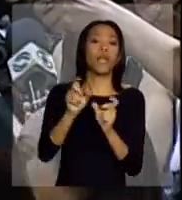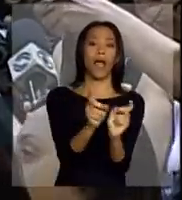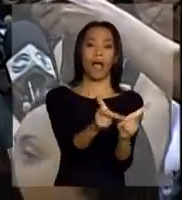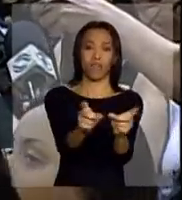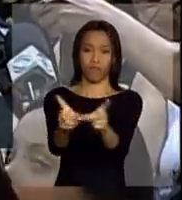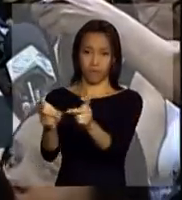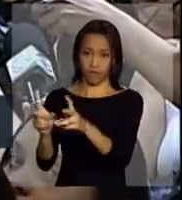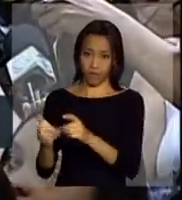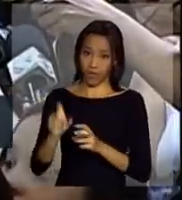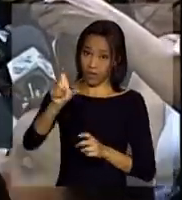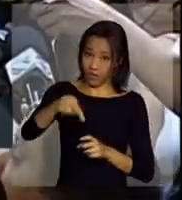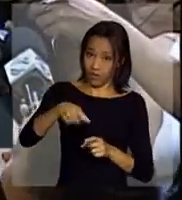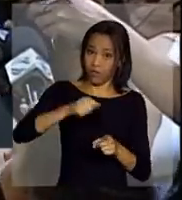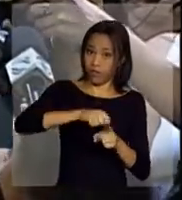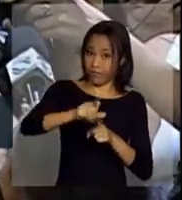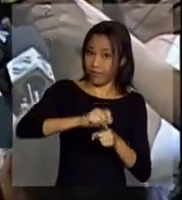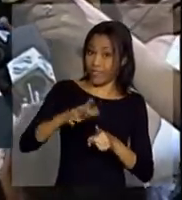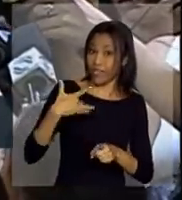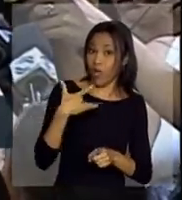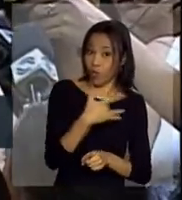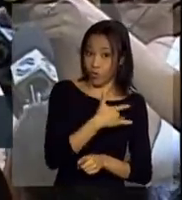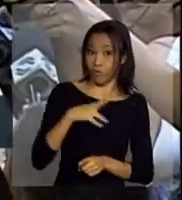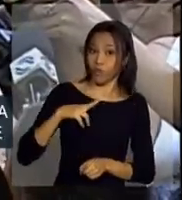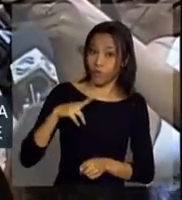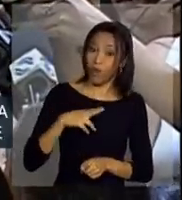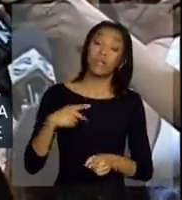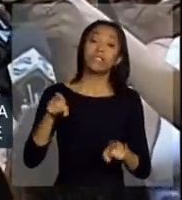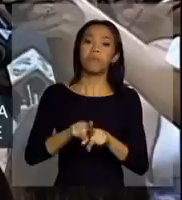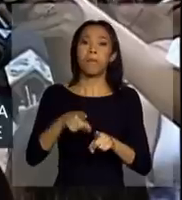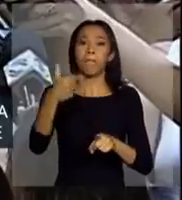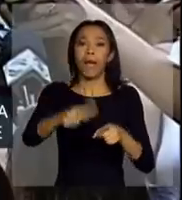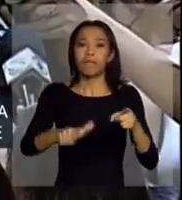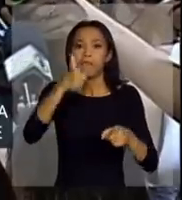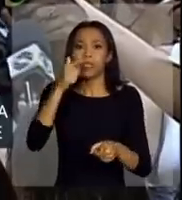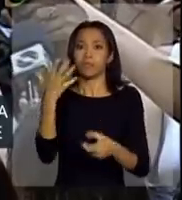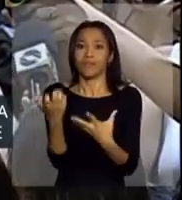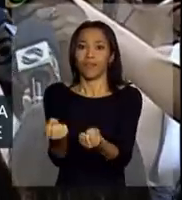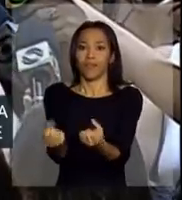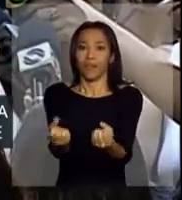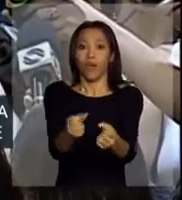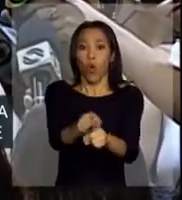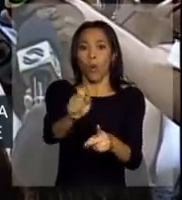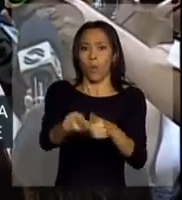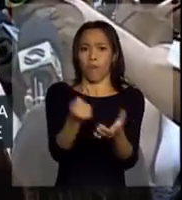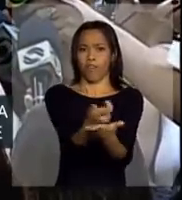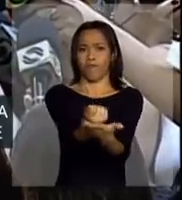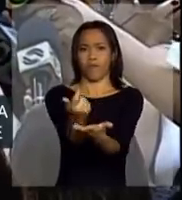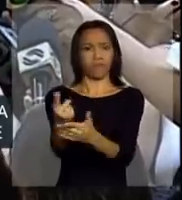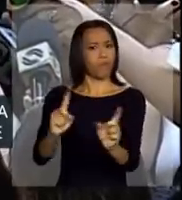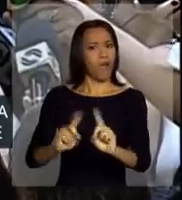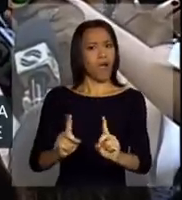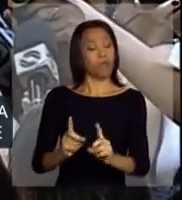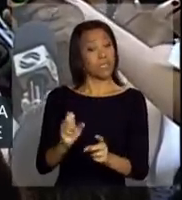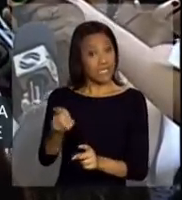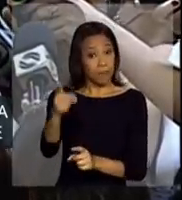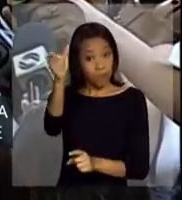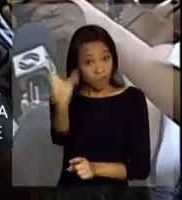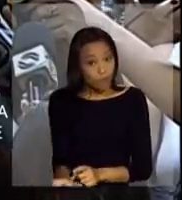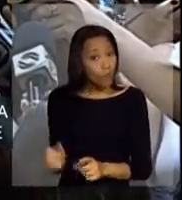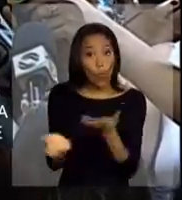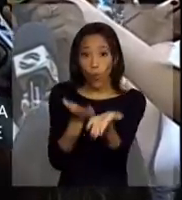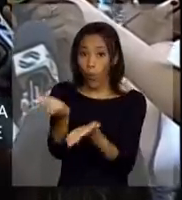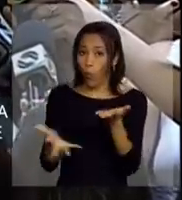venda desse plano de saúde, para que ele não possa incluir mais pessoas enquanto não atende de forma adequada, com